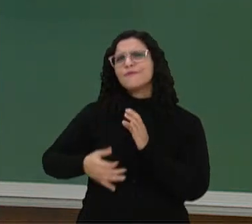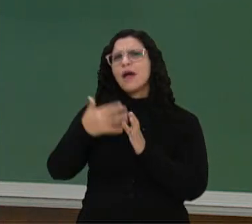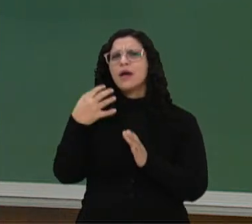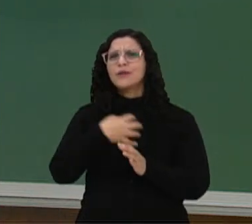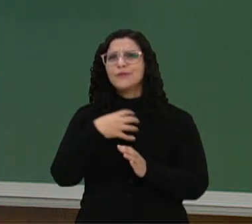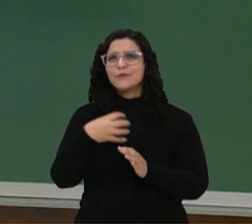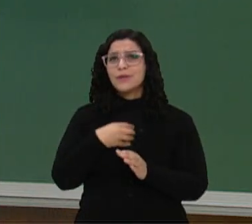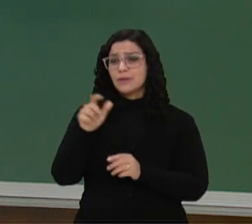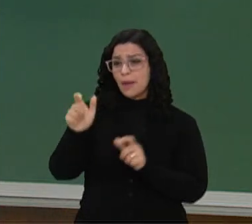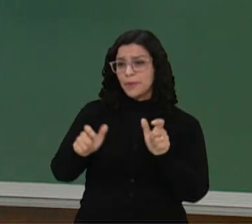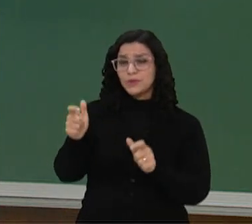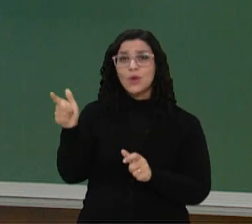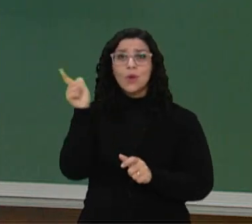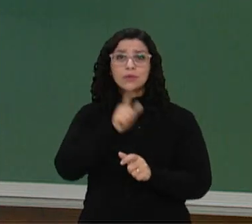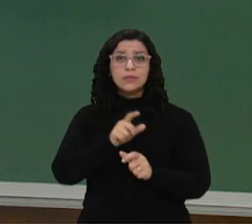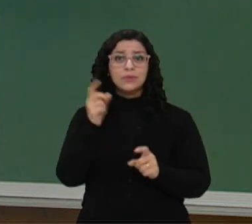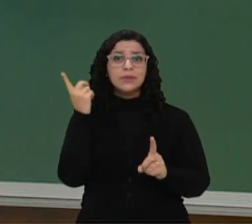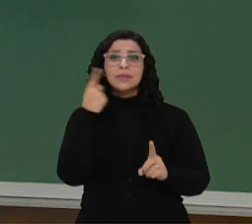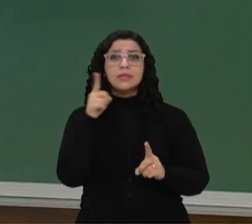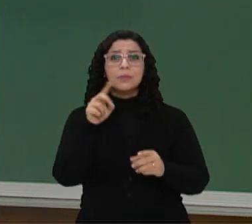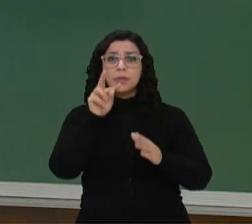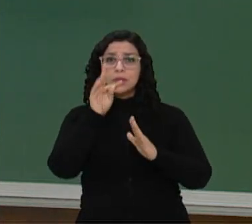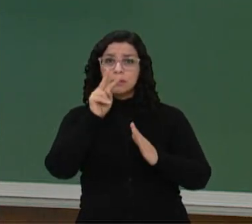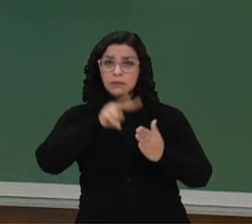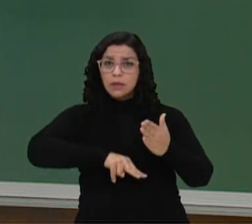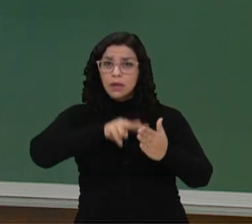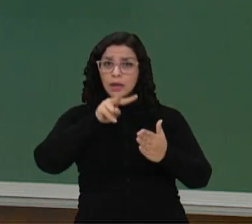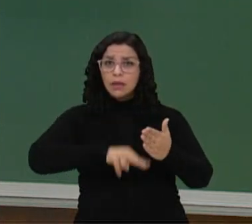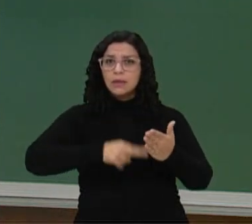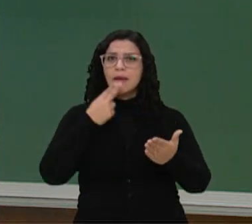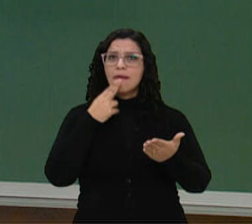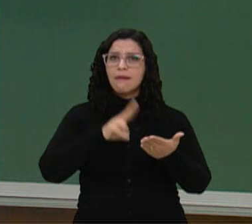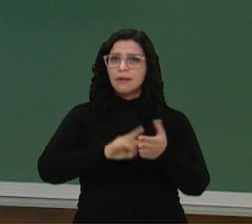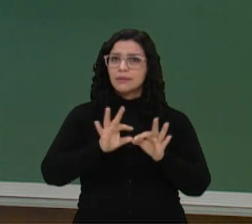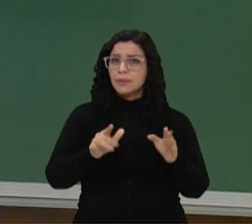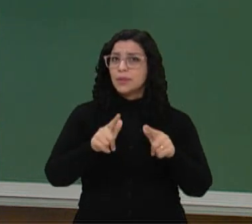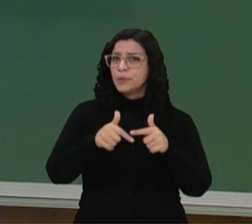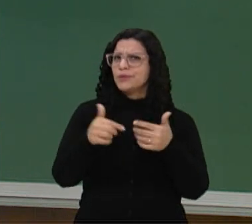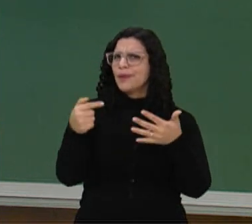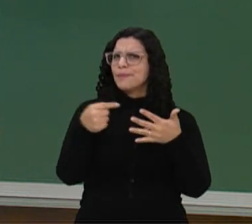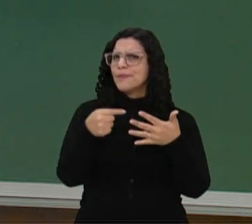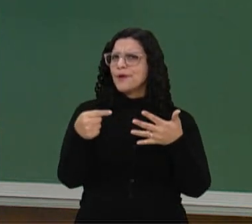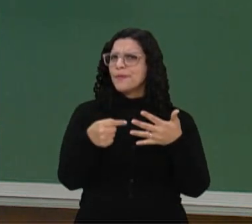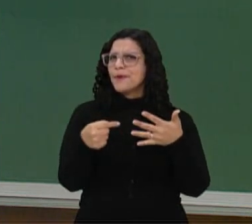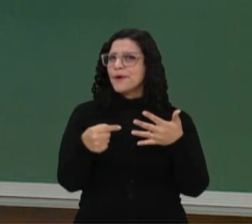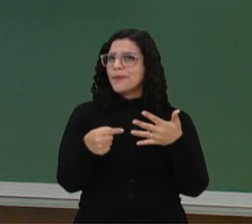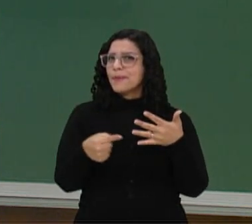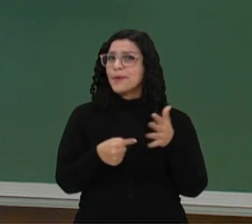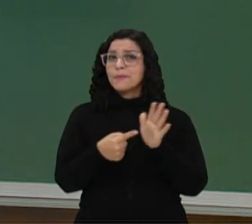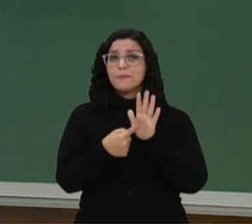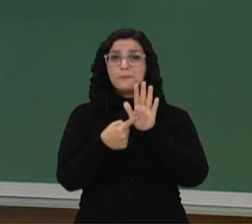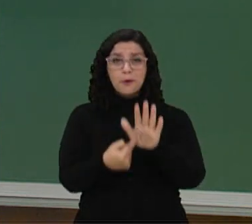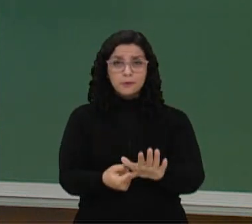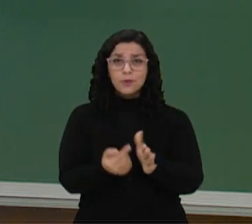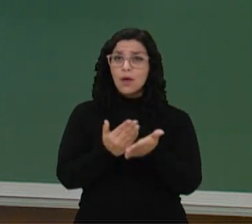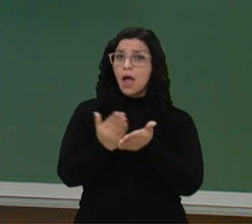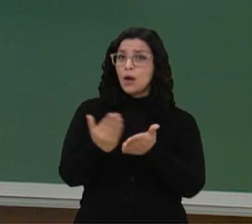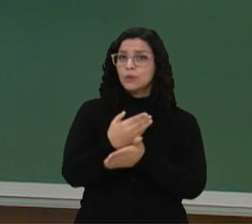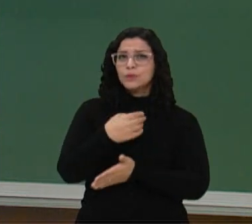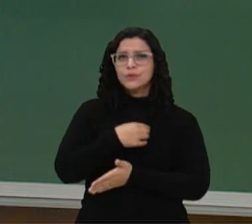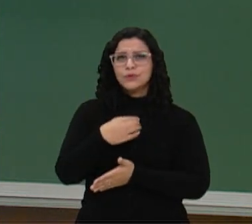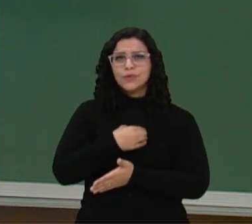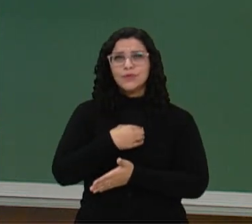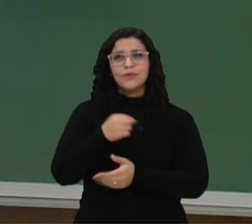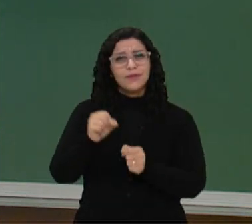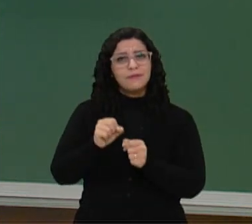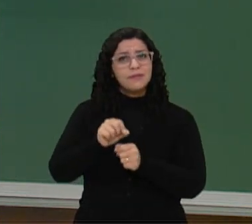várias possibilidades ali que podem ter levado. E a autora elencou, mostrou algumas possibilidades